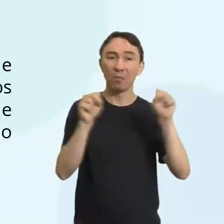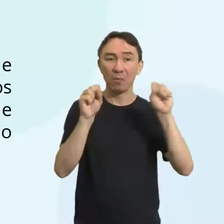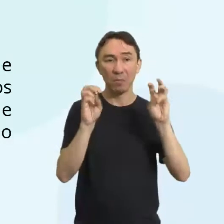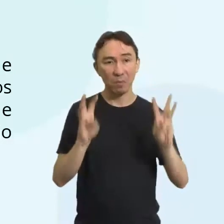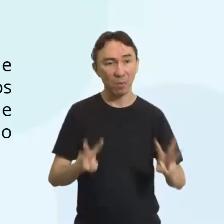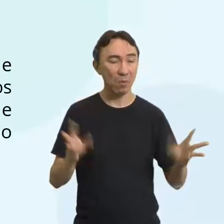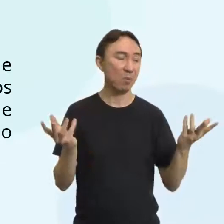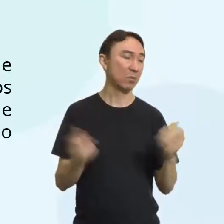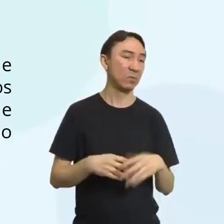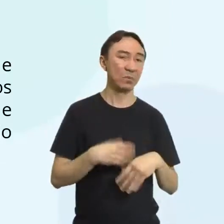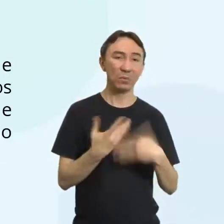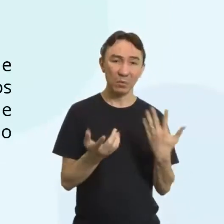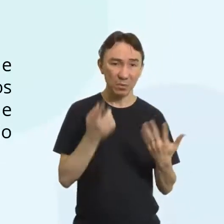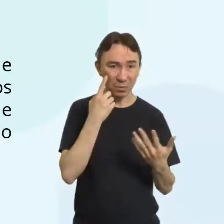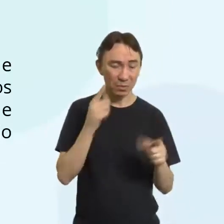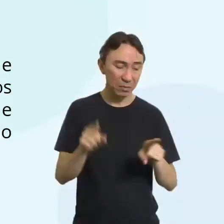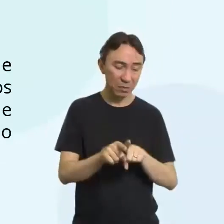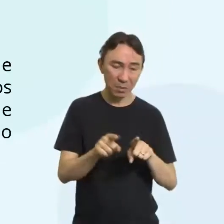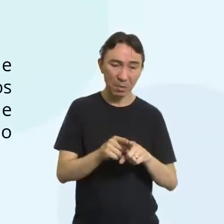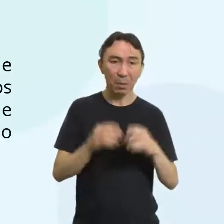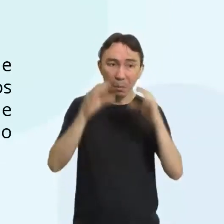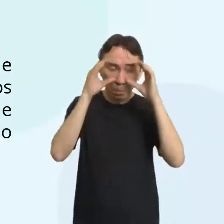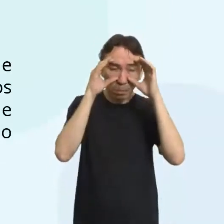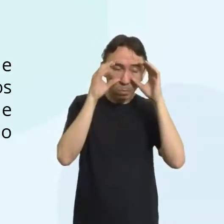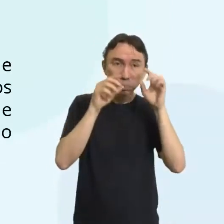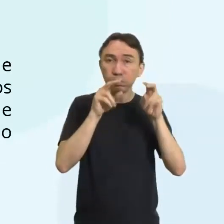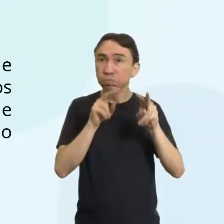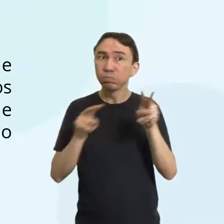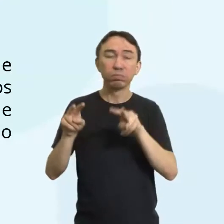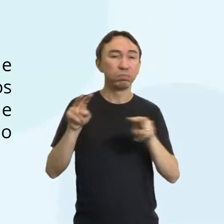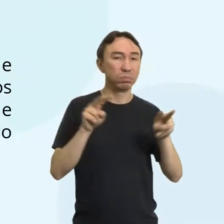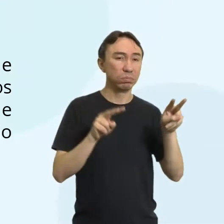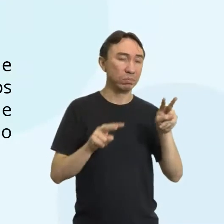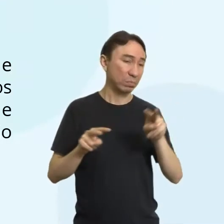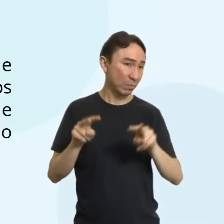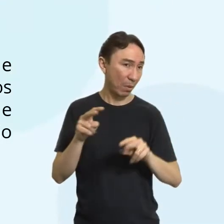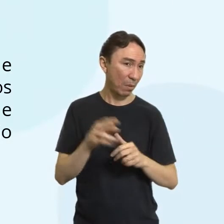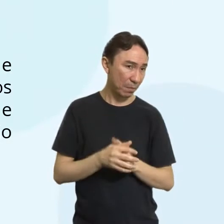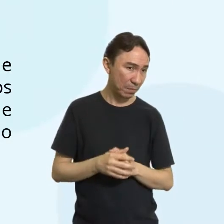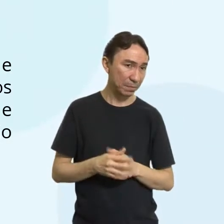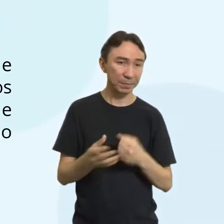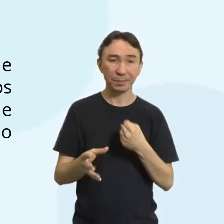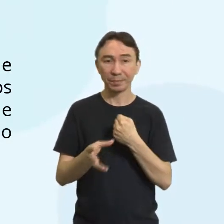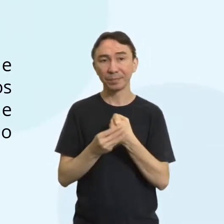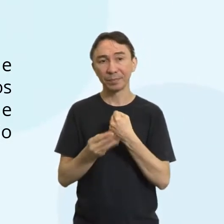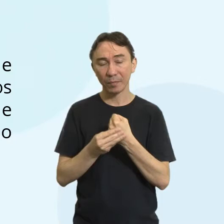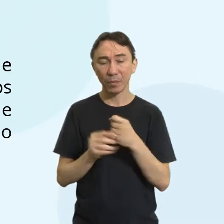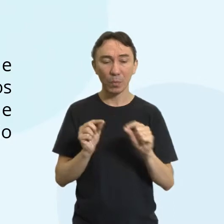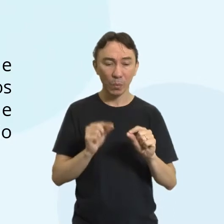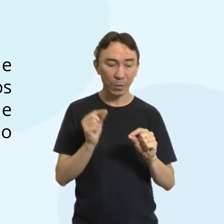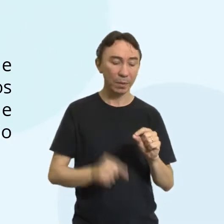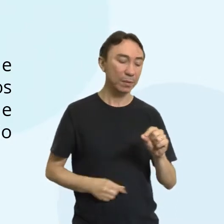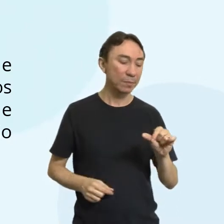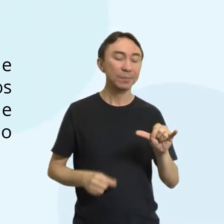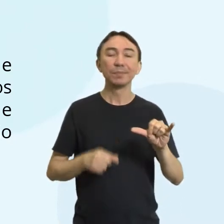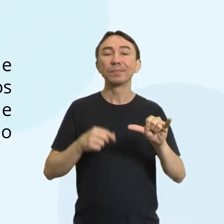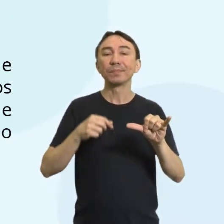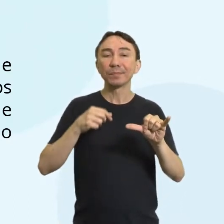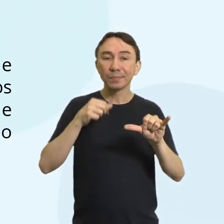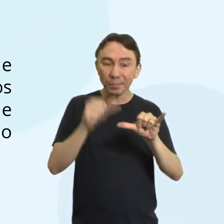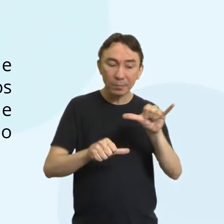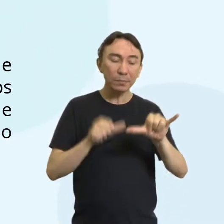de simulação e de realidade virtual. Objeto de conhecimento, ligações químicas, forças de